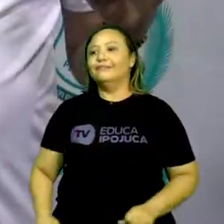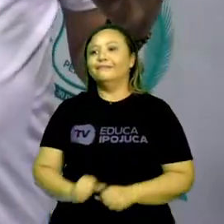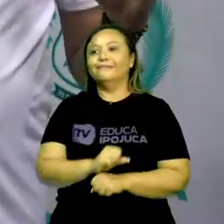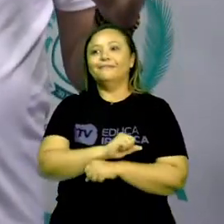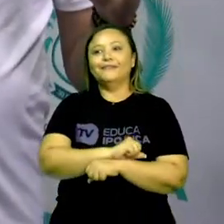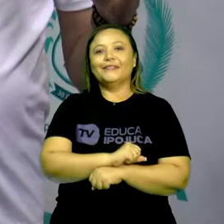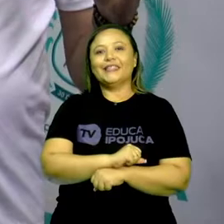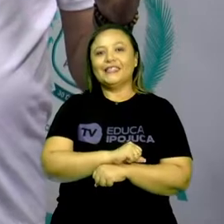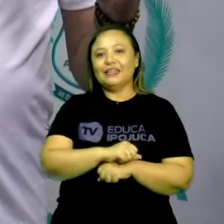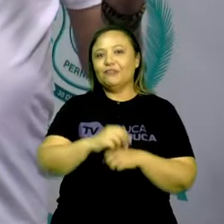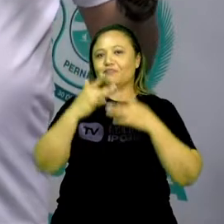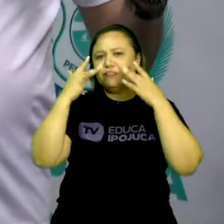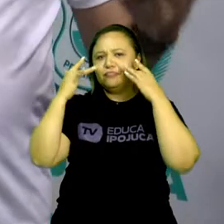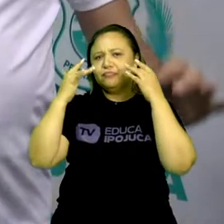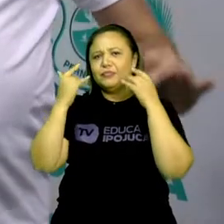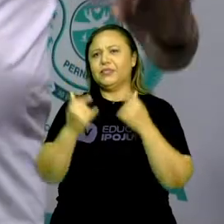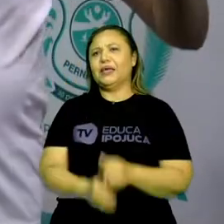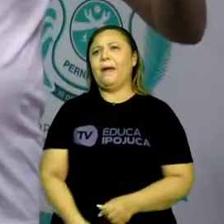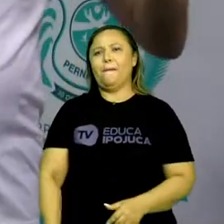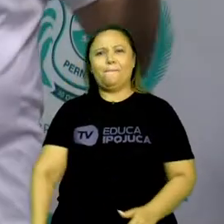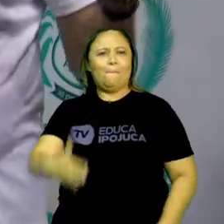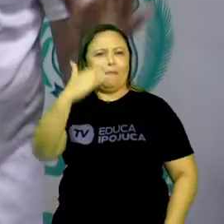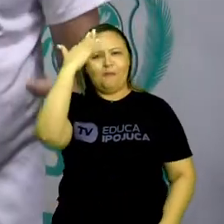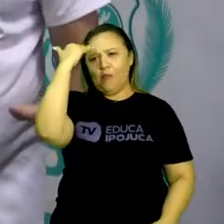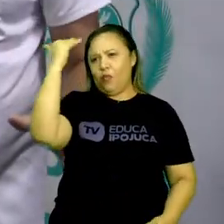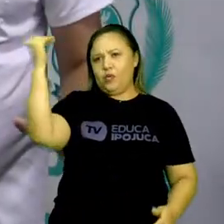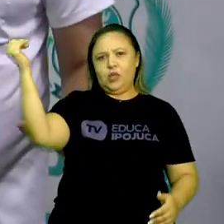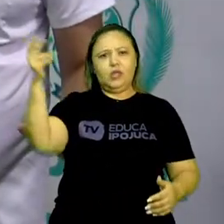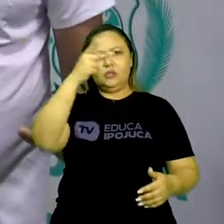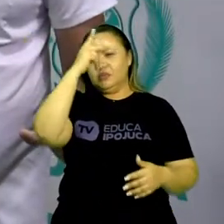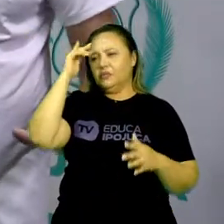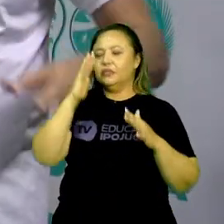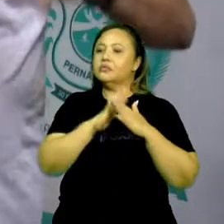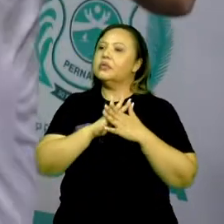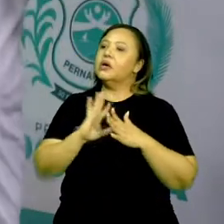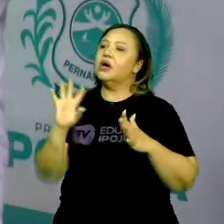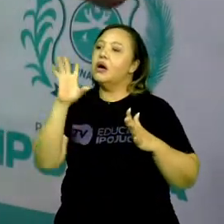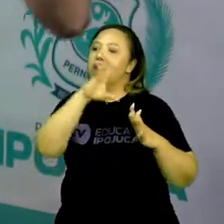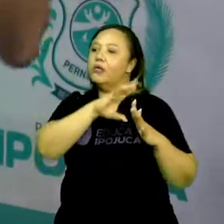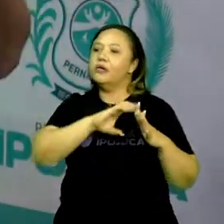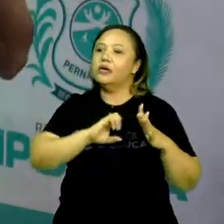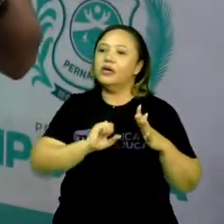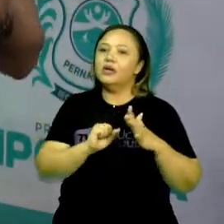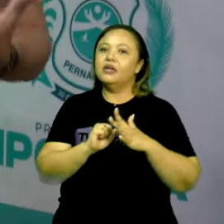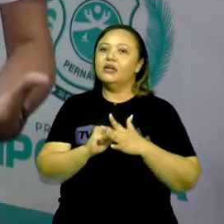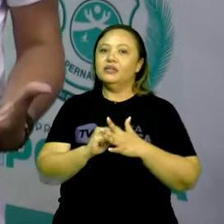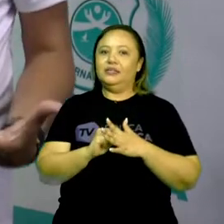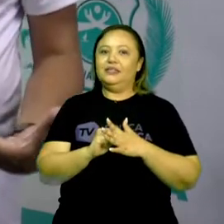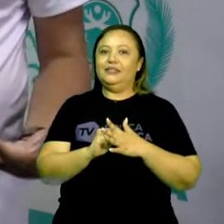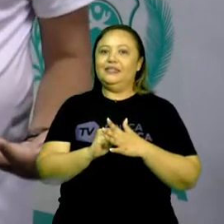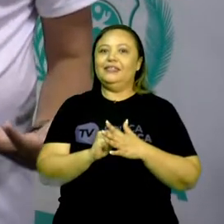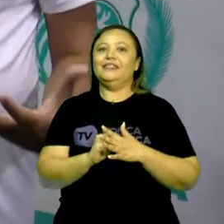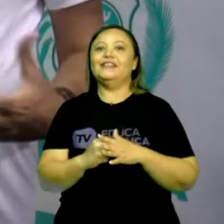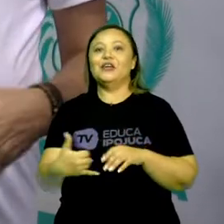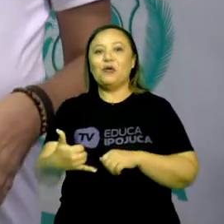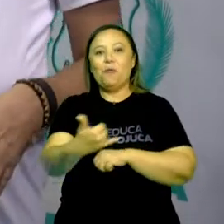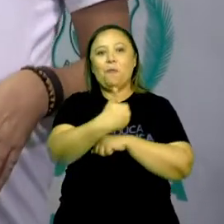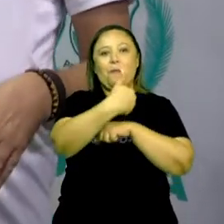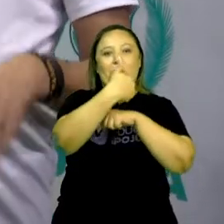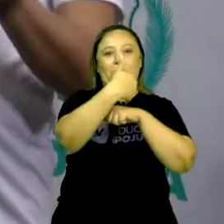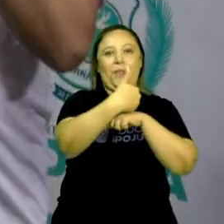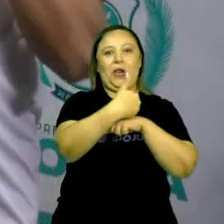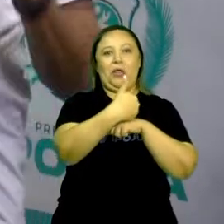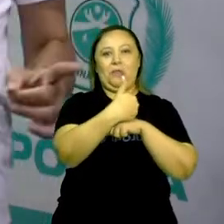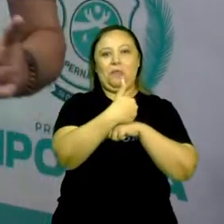bombou simplesmente. A galera amou o espetáculo. O espetáculo foi premiadíssimo. Um